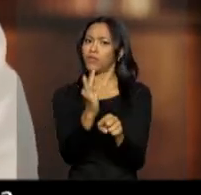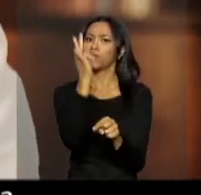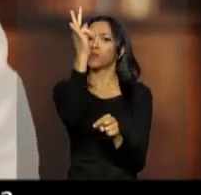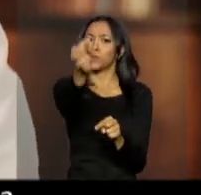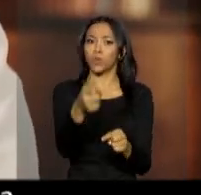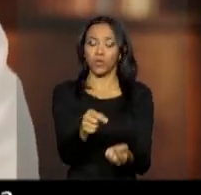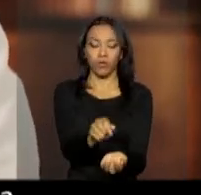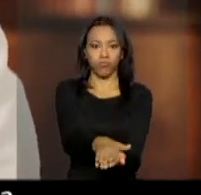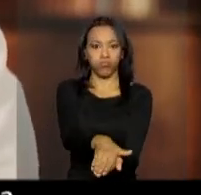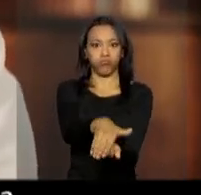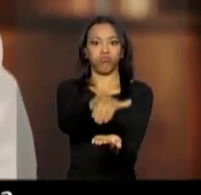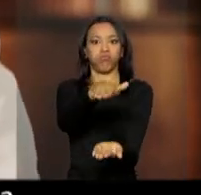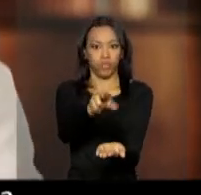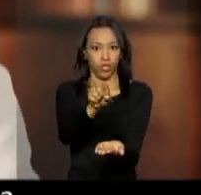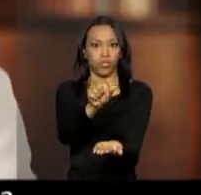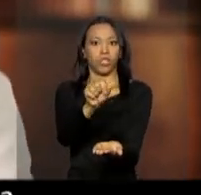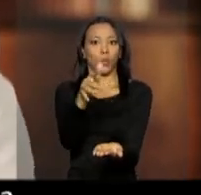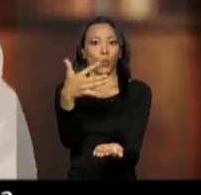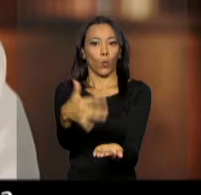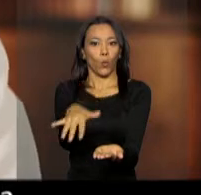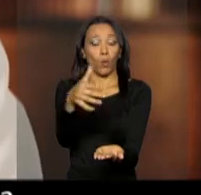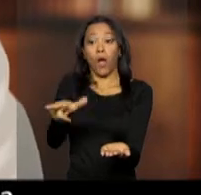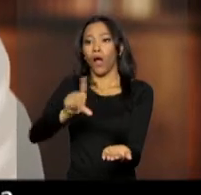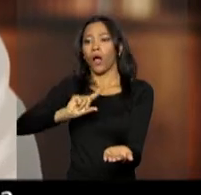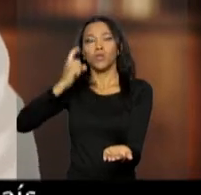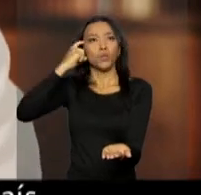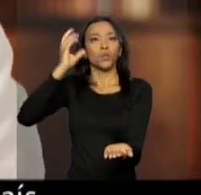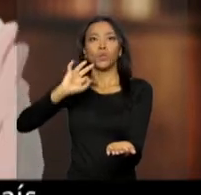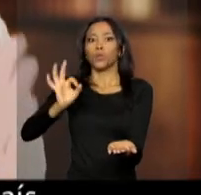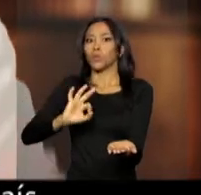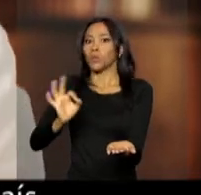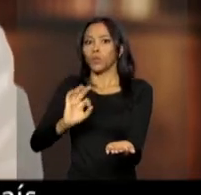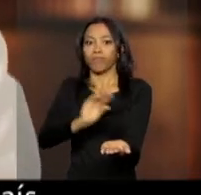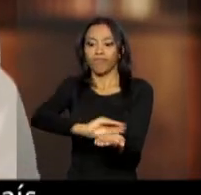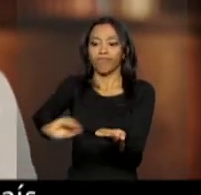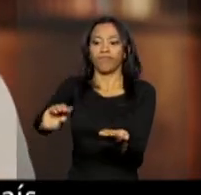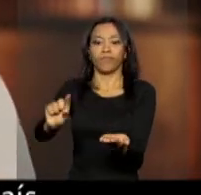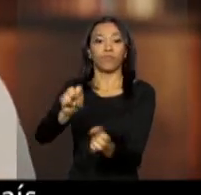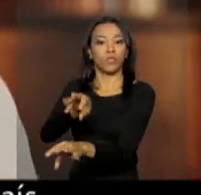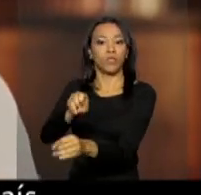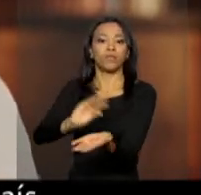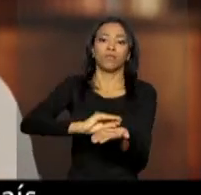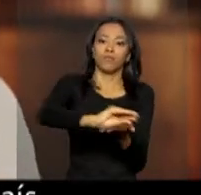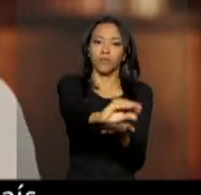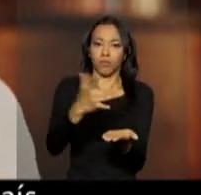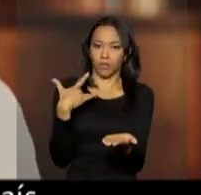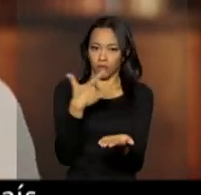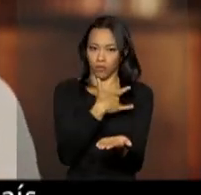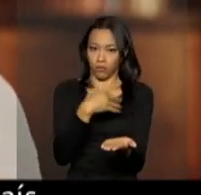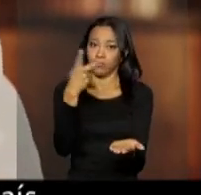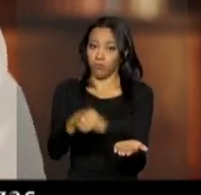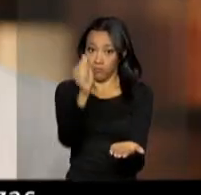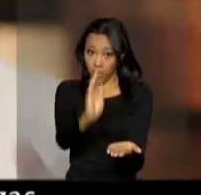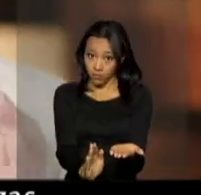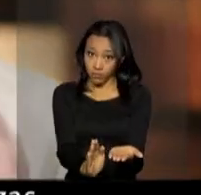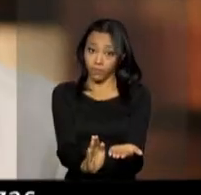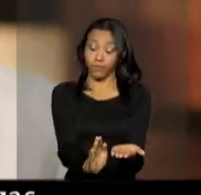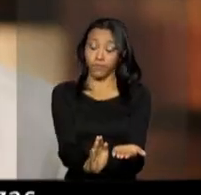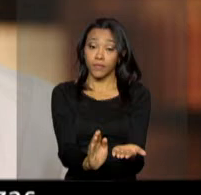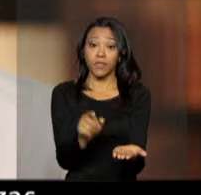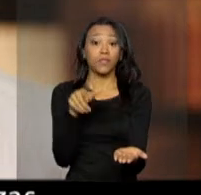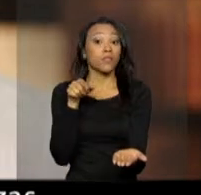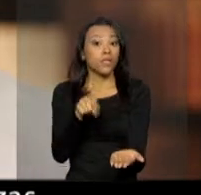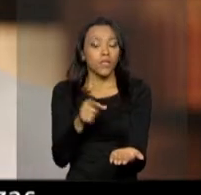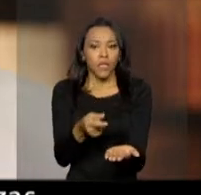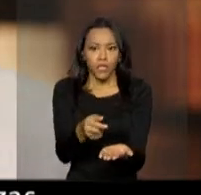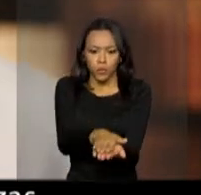uma massa de recursos jamais imaginada para a educação e para a saúde em nosso país. A